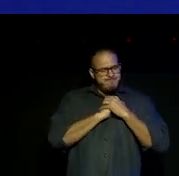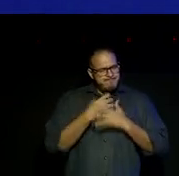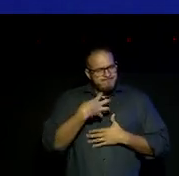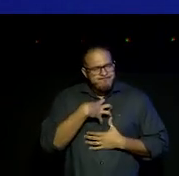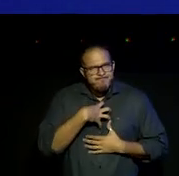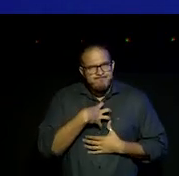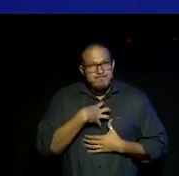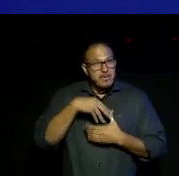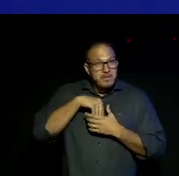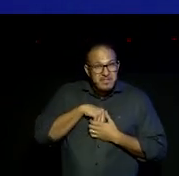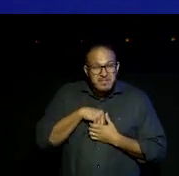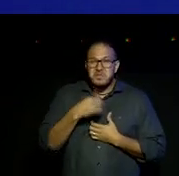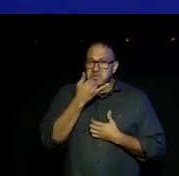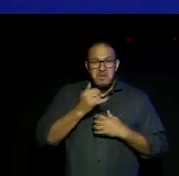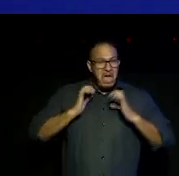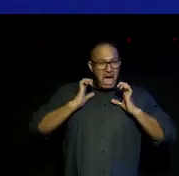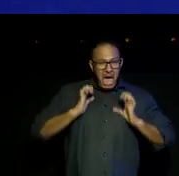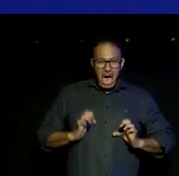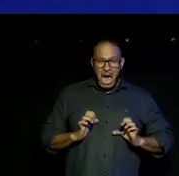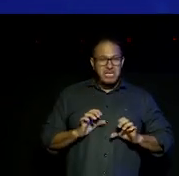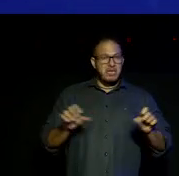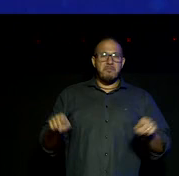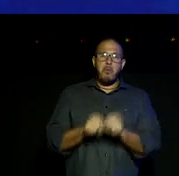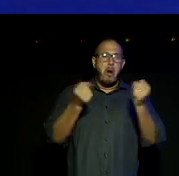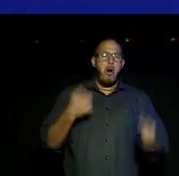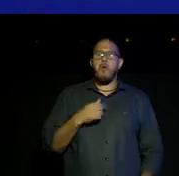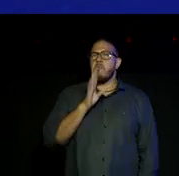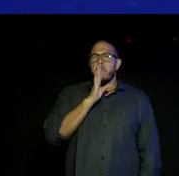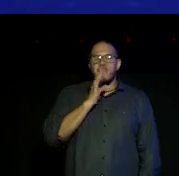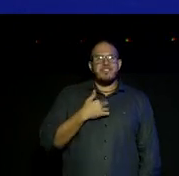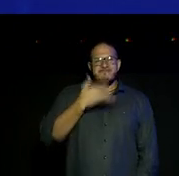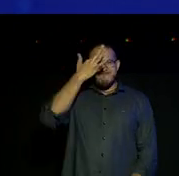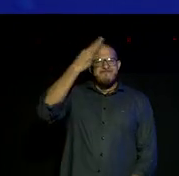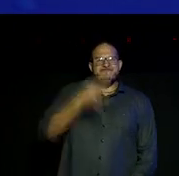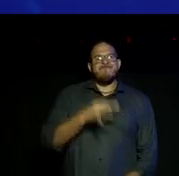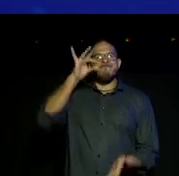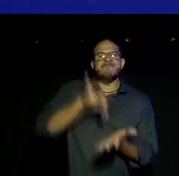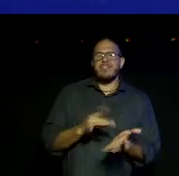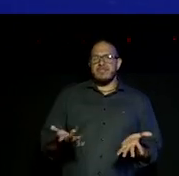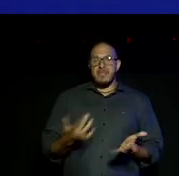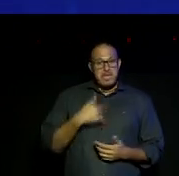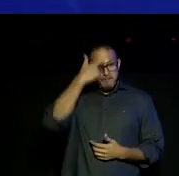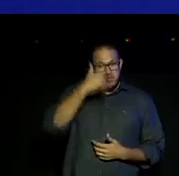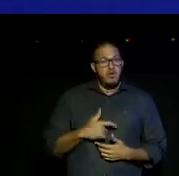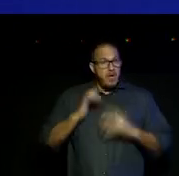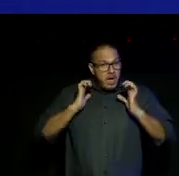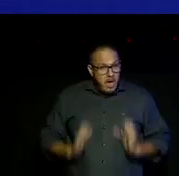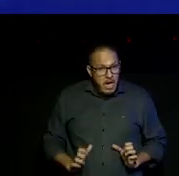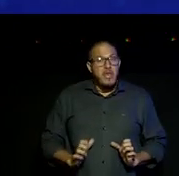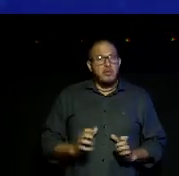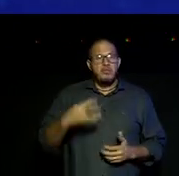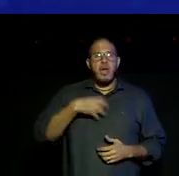próprio, a ética será coerção e não convicção. O verdadeiro homem ético,